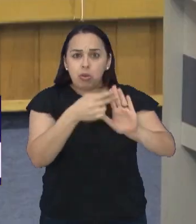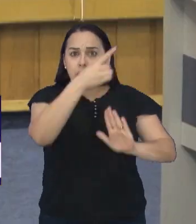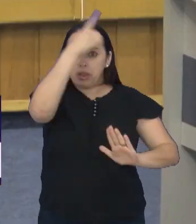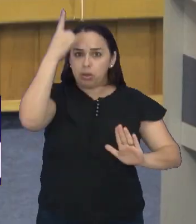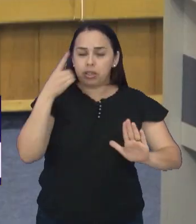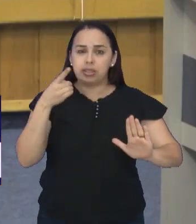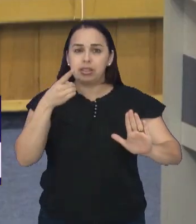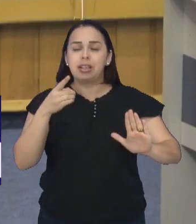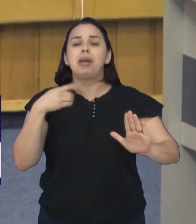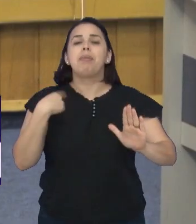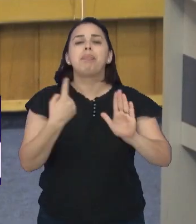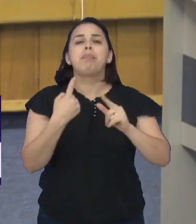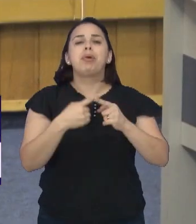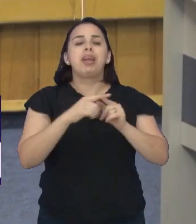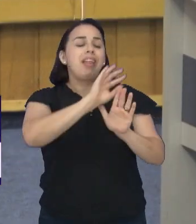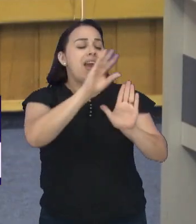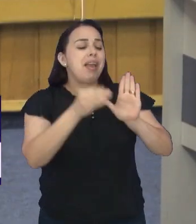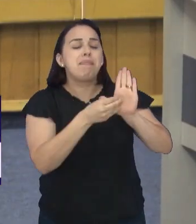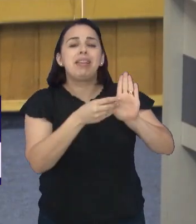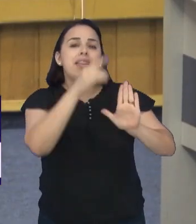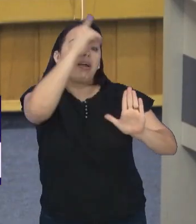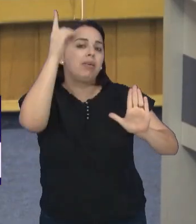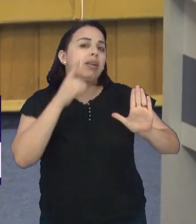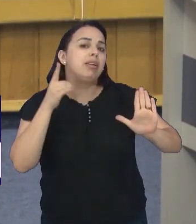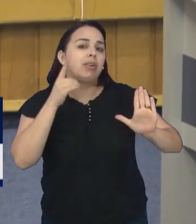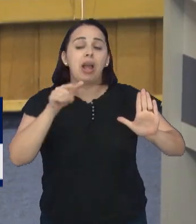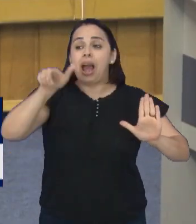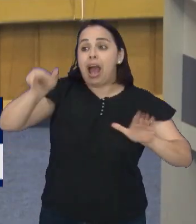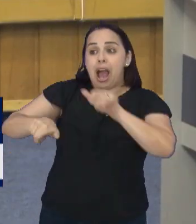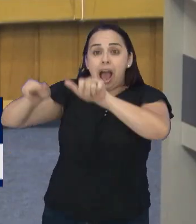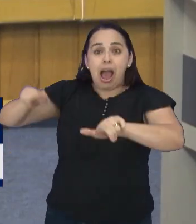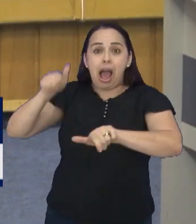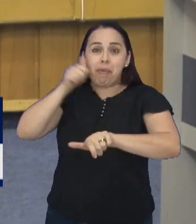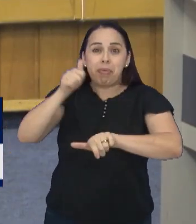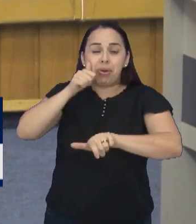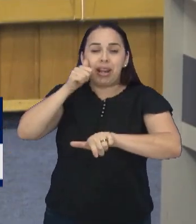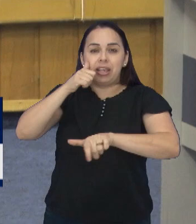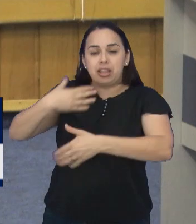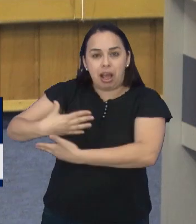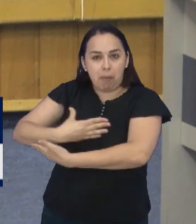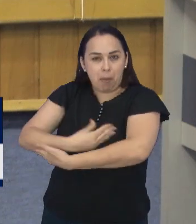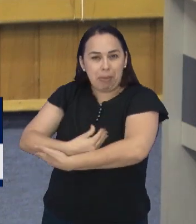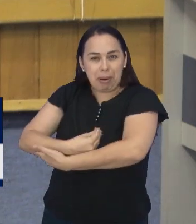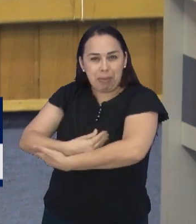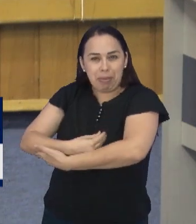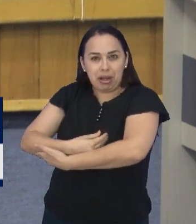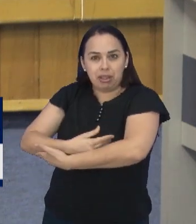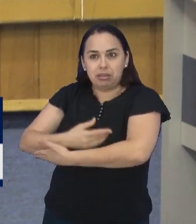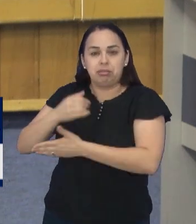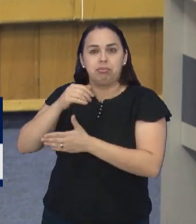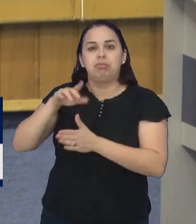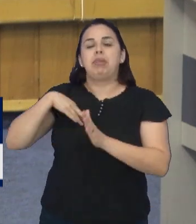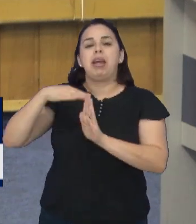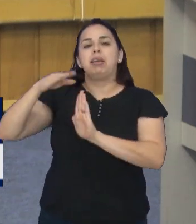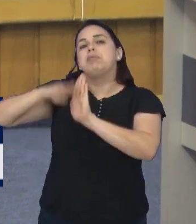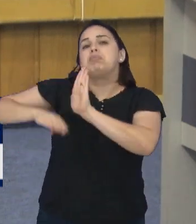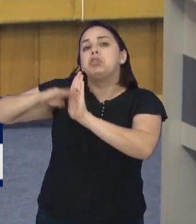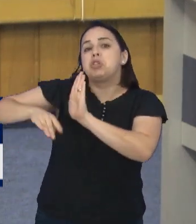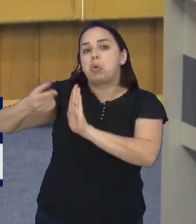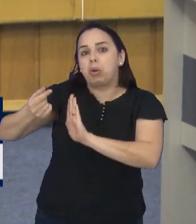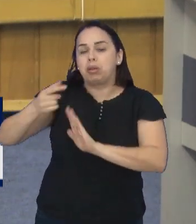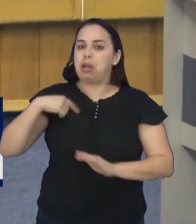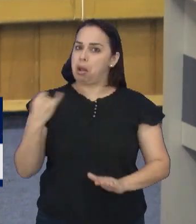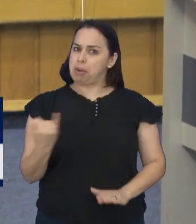porque na emenda da Dulce Rita, ela isenta as mulheres que estão amamentando. Essa é uma questão muito importante. Nós